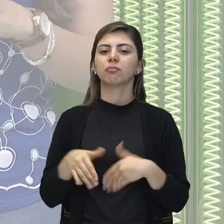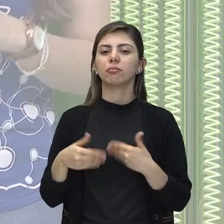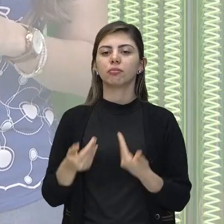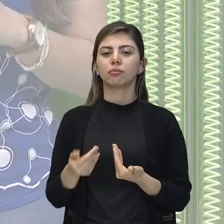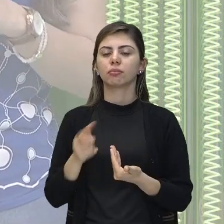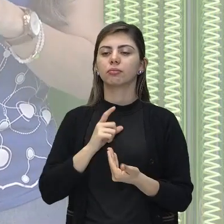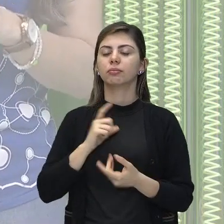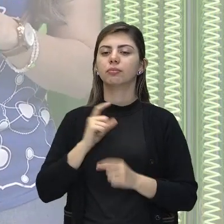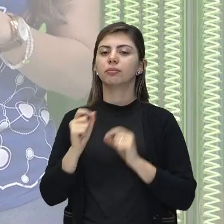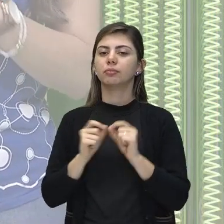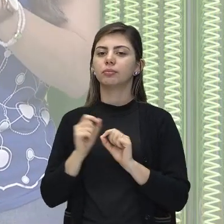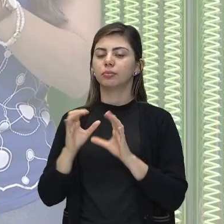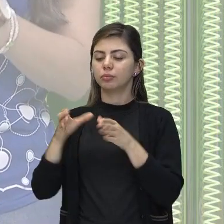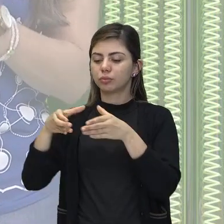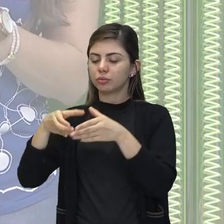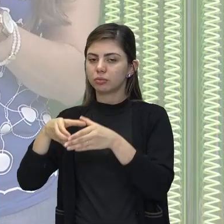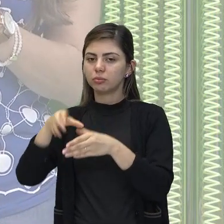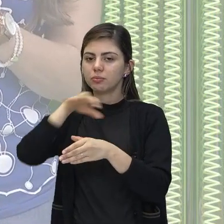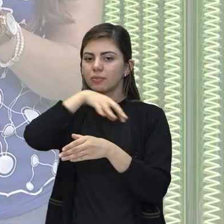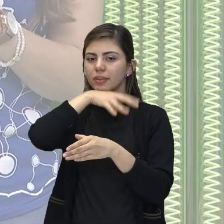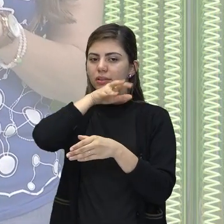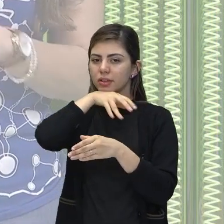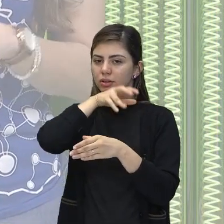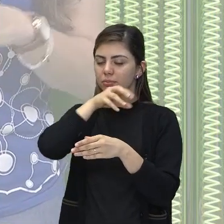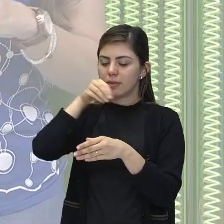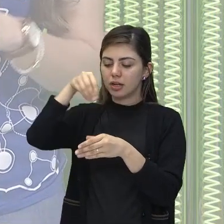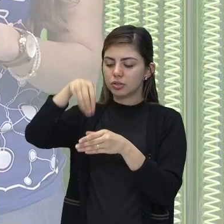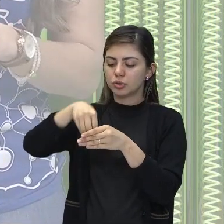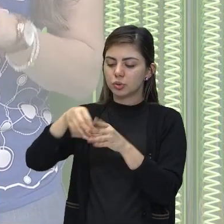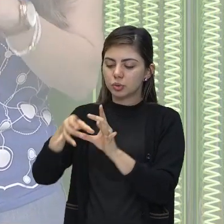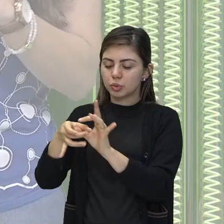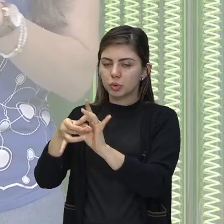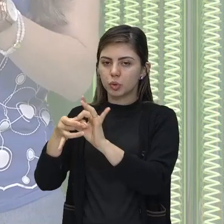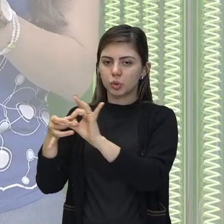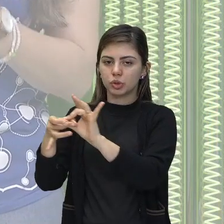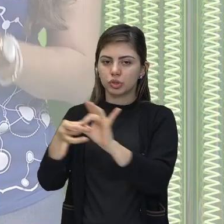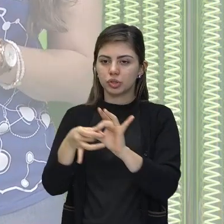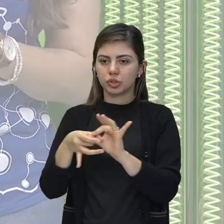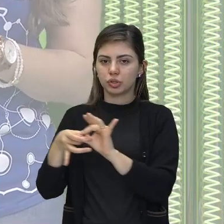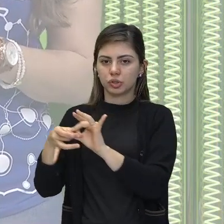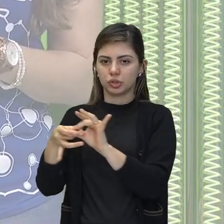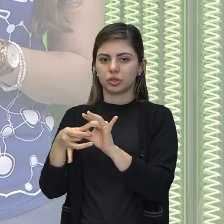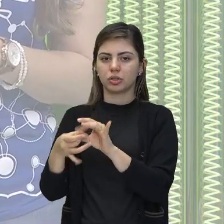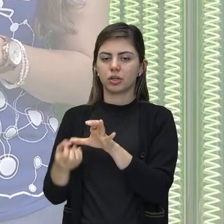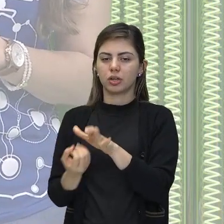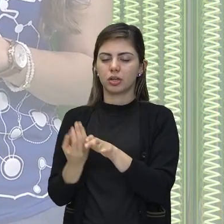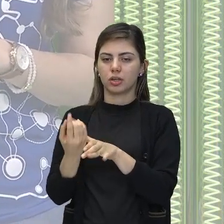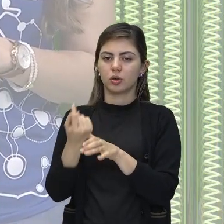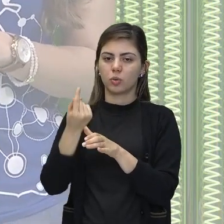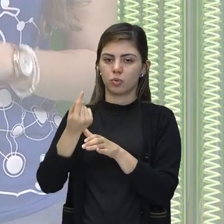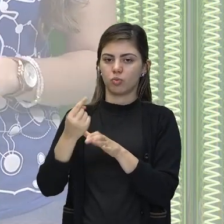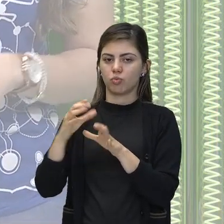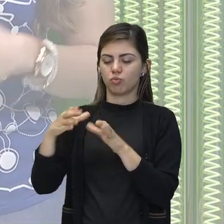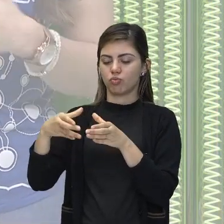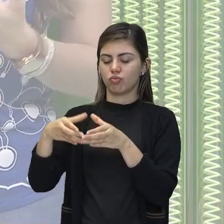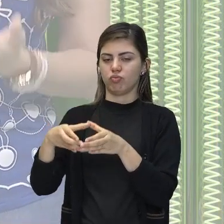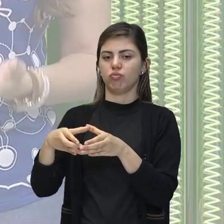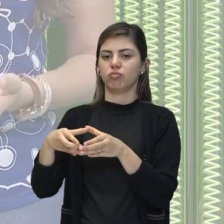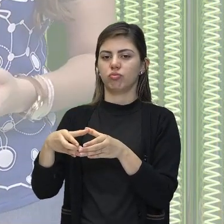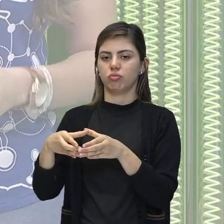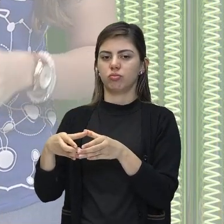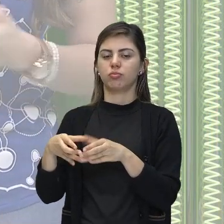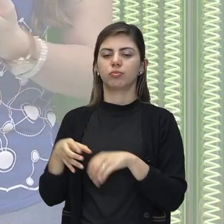temos indivíduos unidos anatomicamente, formando um só organismo, né? Que é